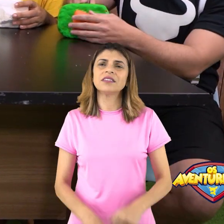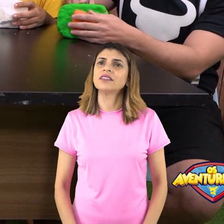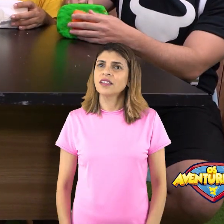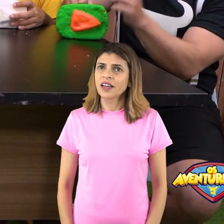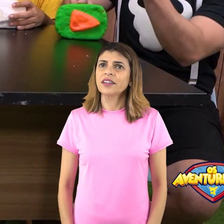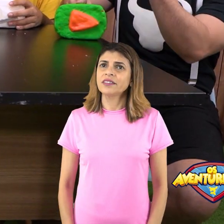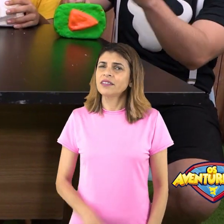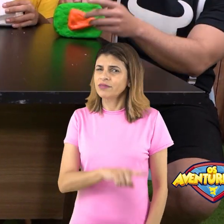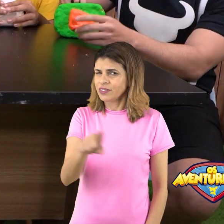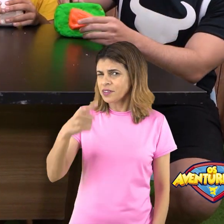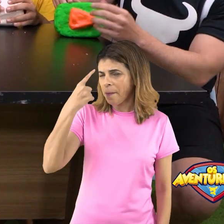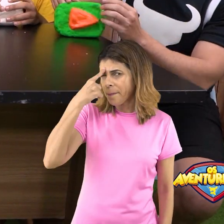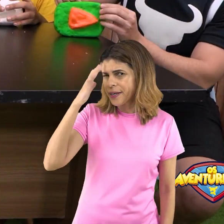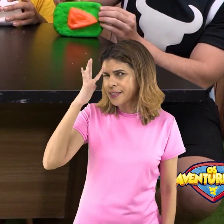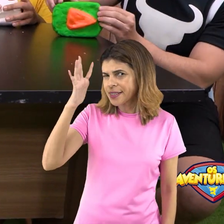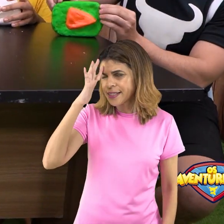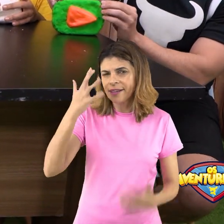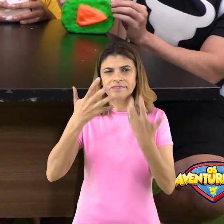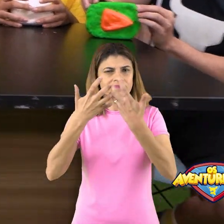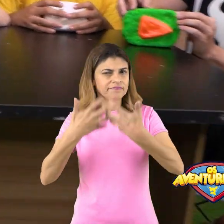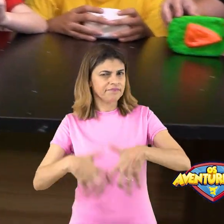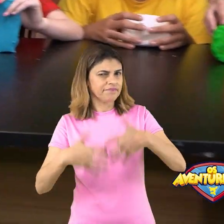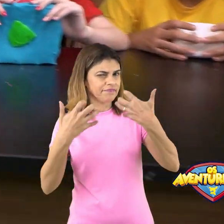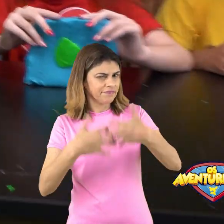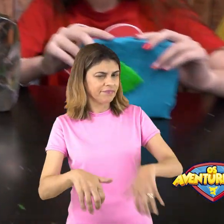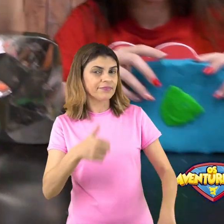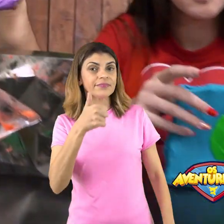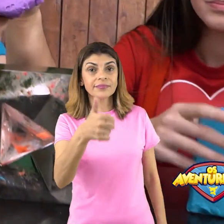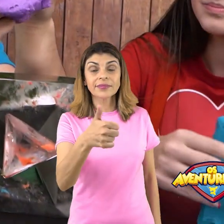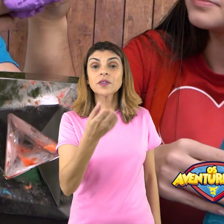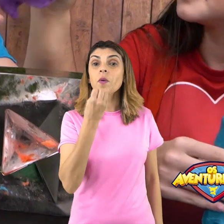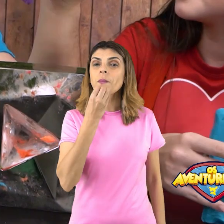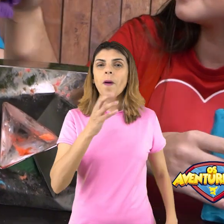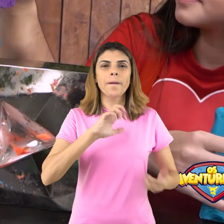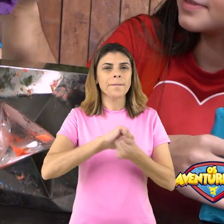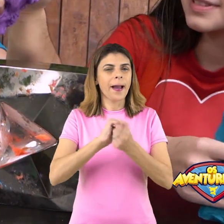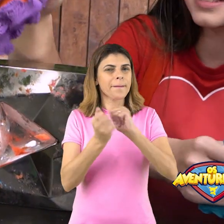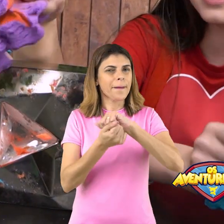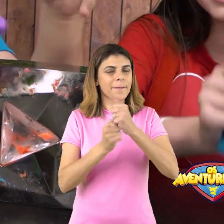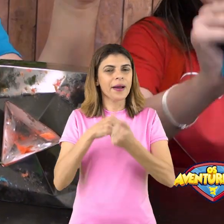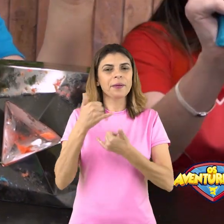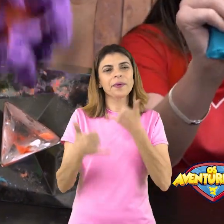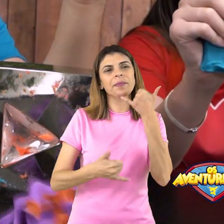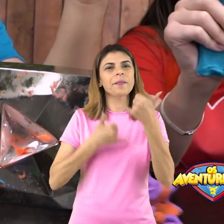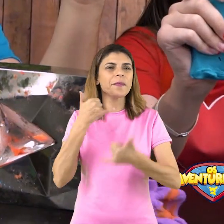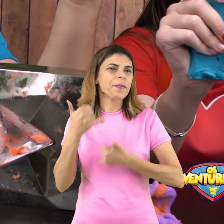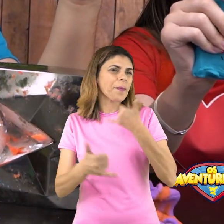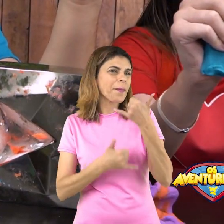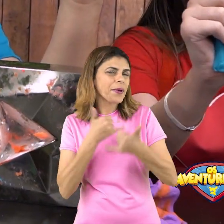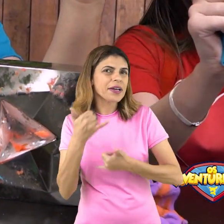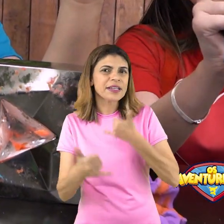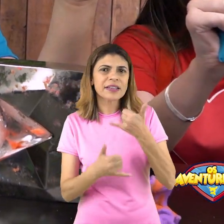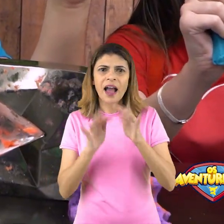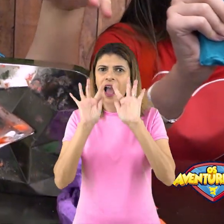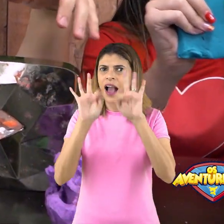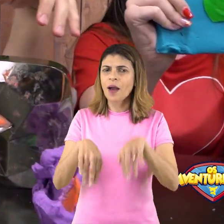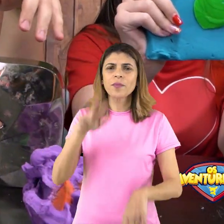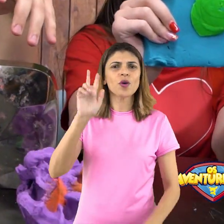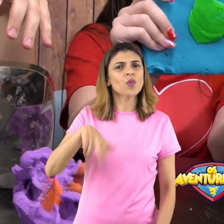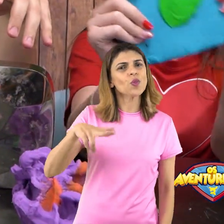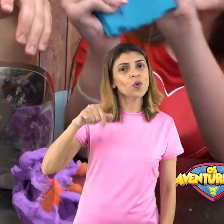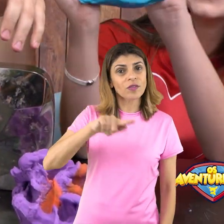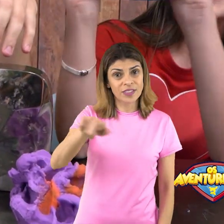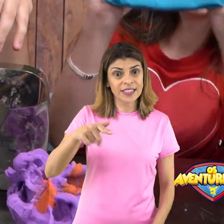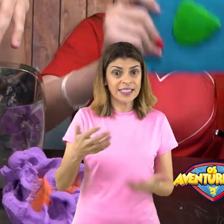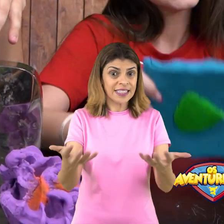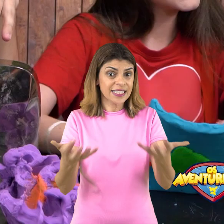vocês pensarem, né? Fica aí pra vocês pensarem. E o bom da massinha é isso, que a gente brinca massa e nunca acaba a diversão. Se